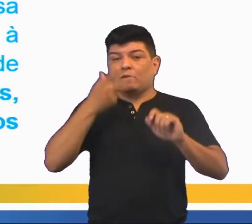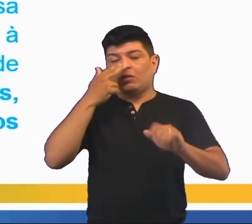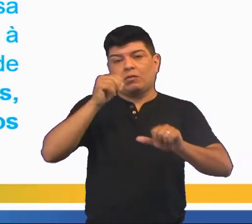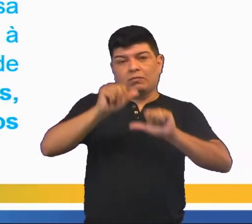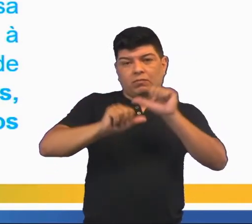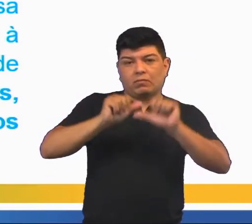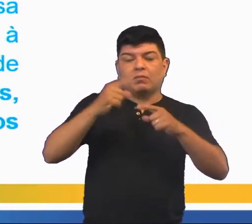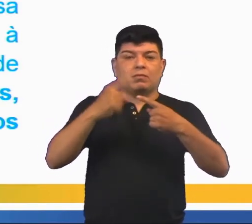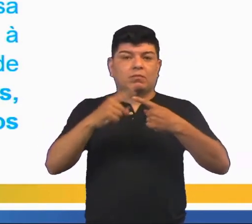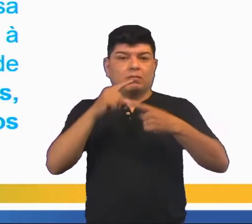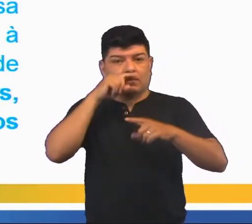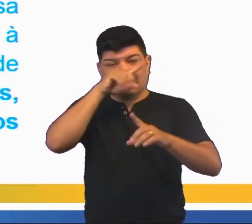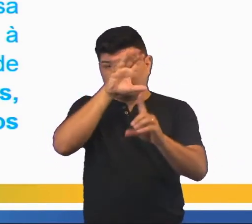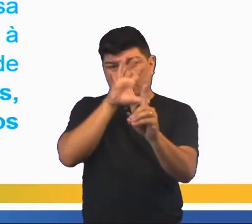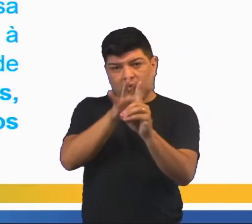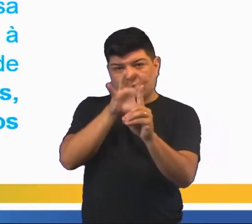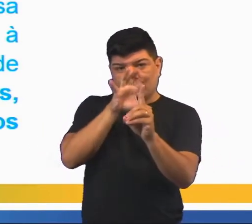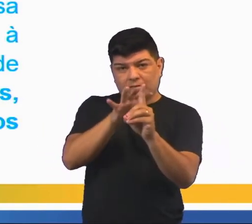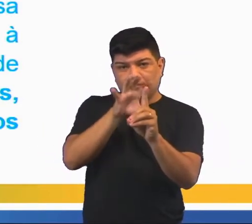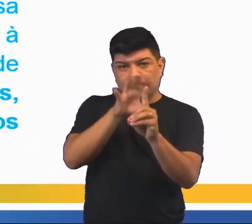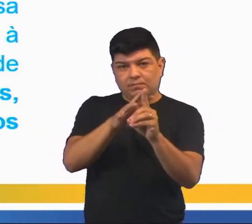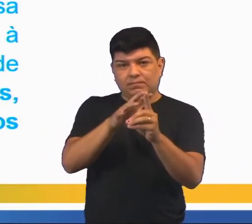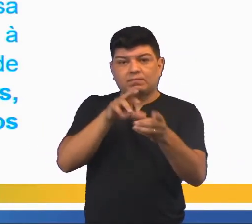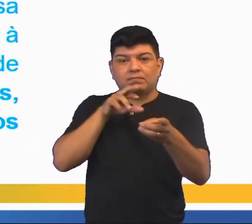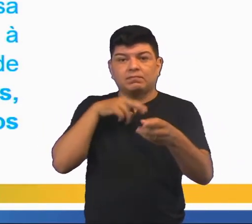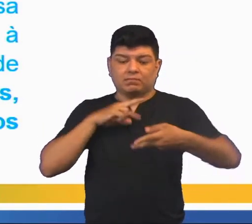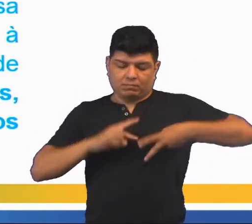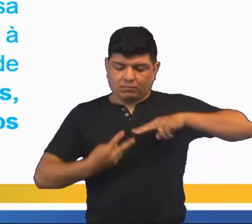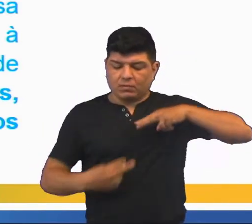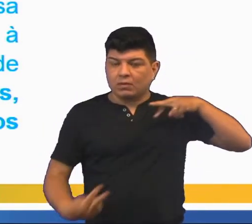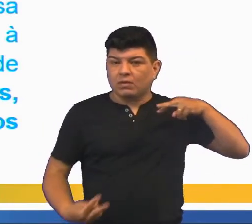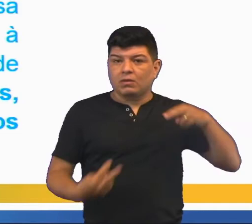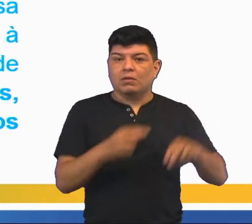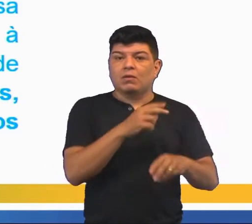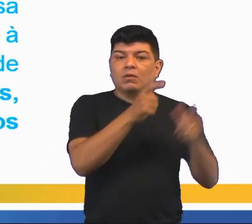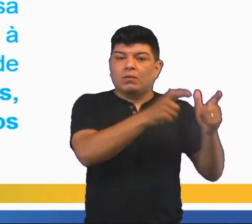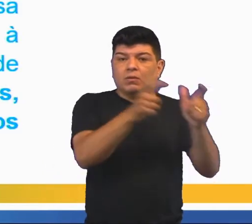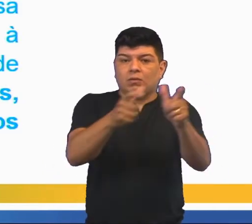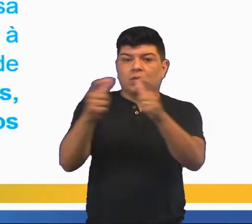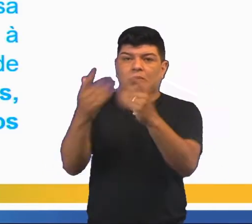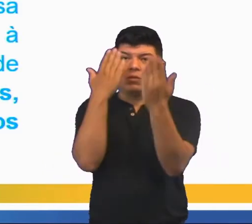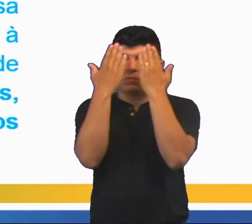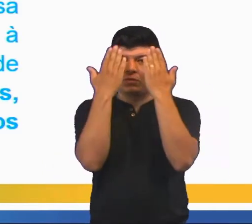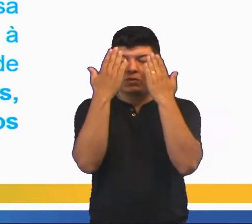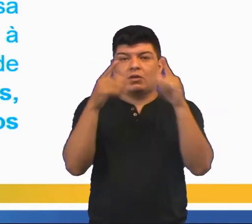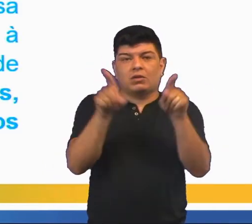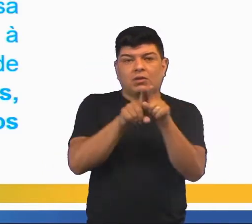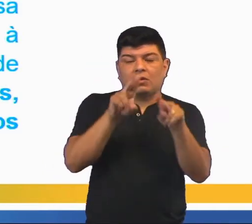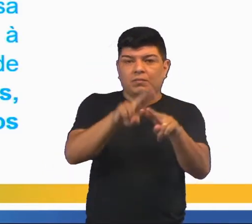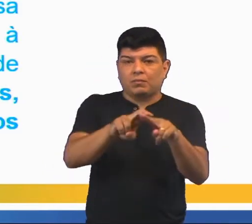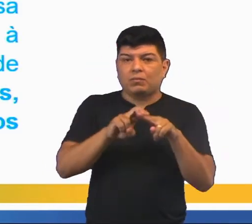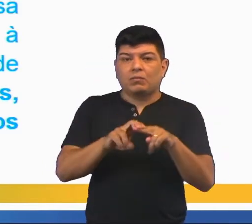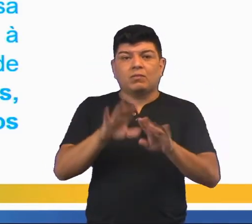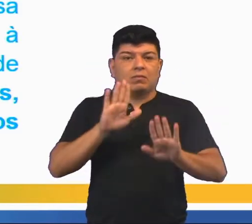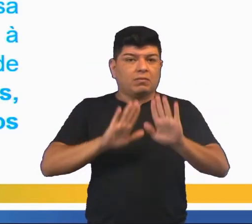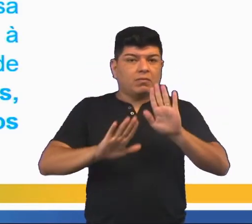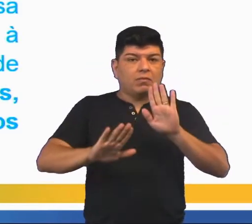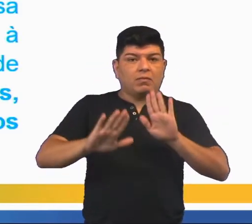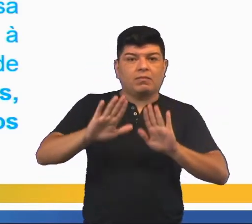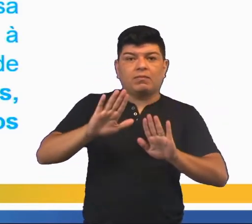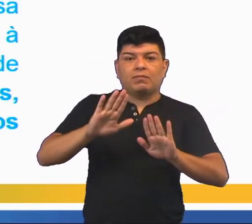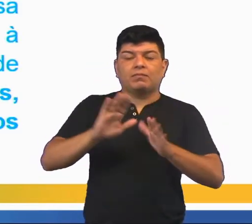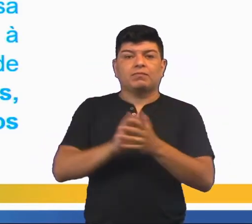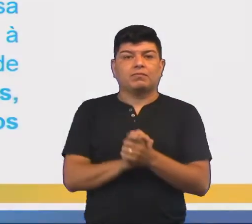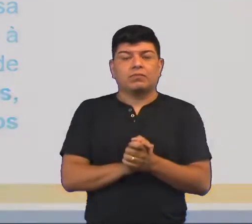variar, devido à influência de fatores genéticos, ambientais e psicológicos. Então,